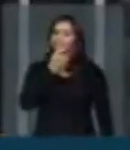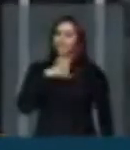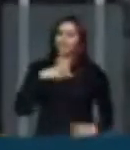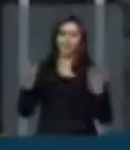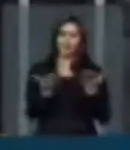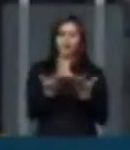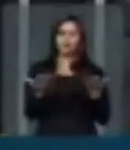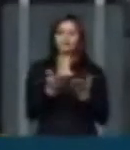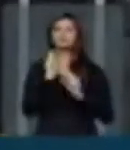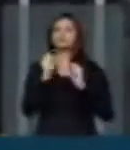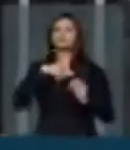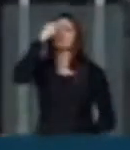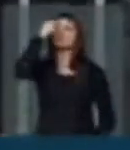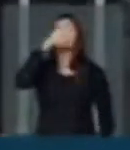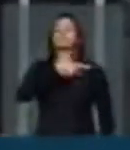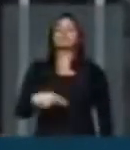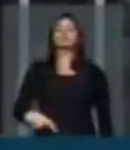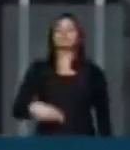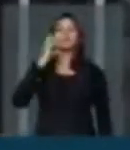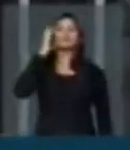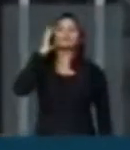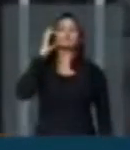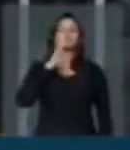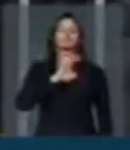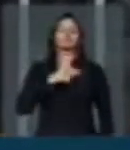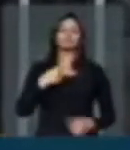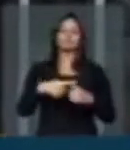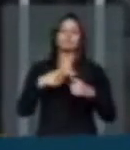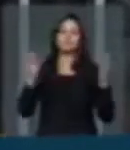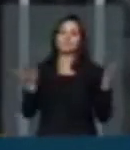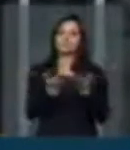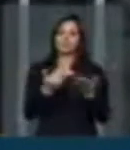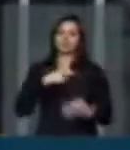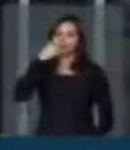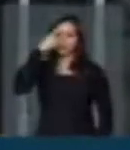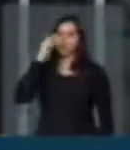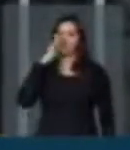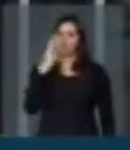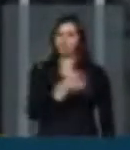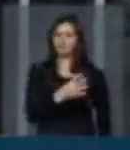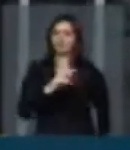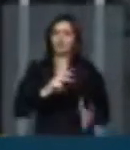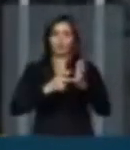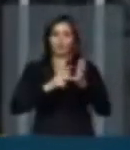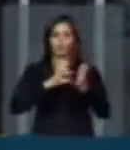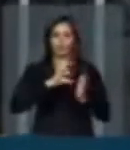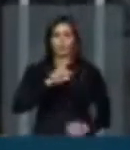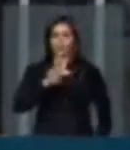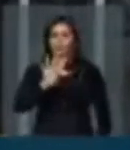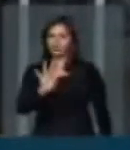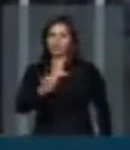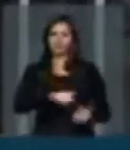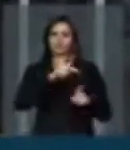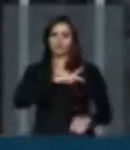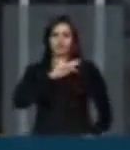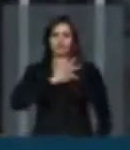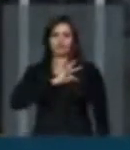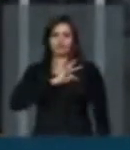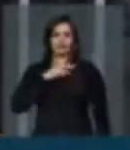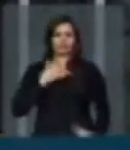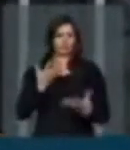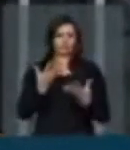outro lado da praça. A reação do PT, dos condenados e da Central Única dos Trabalhadores, a CUT, não poderia ser